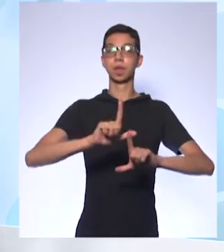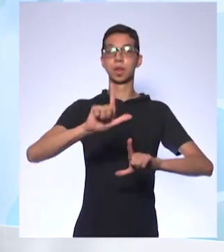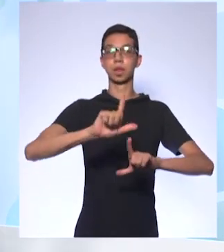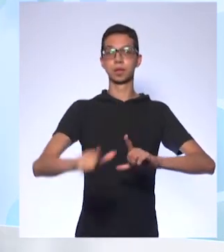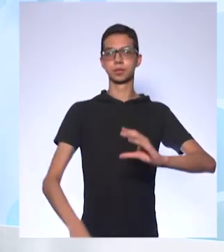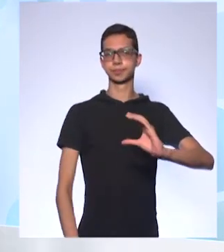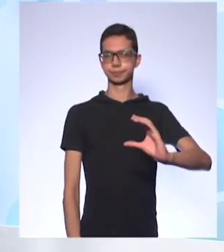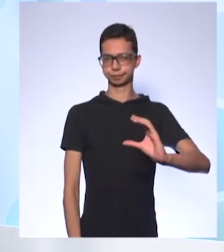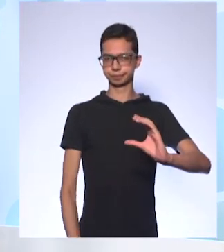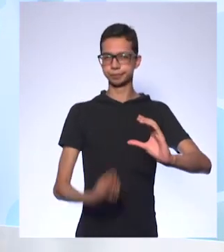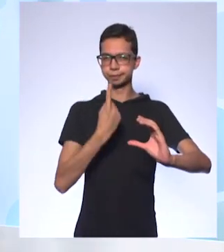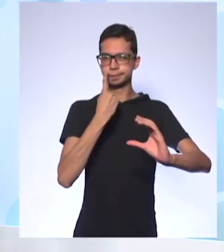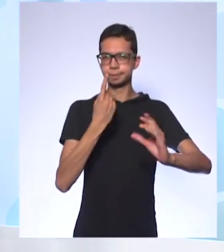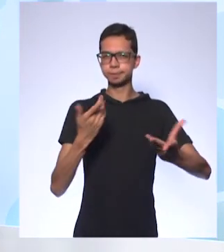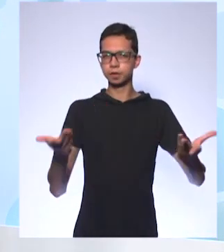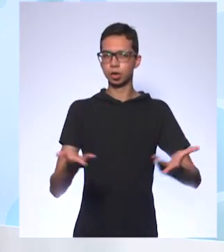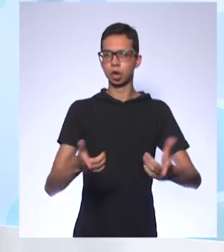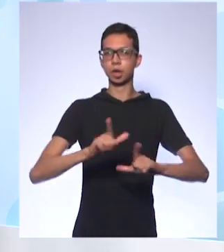letra C.